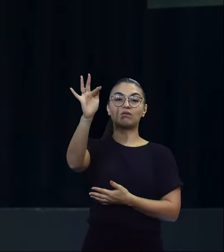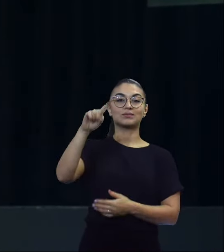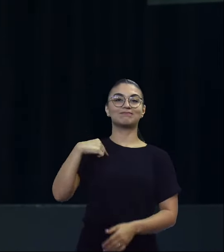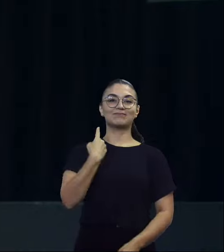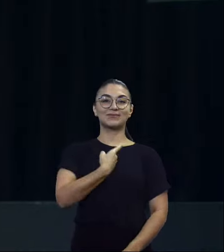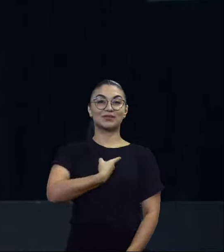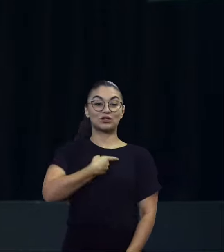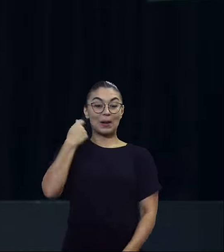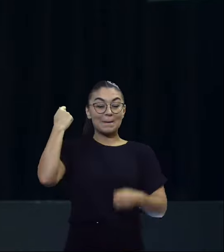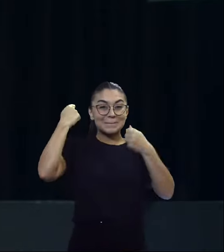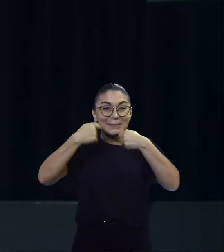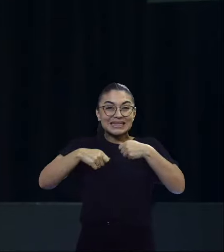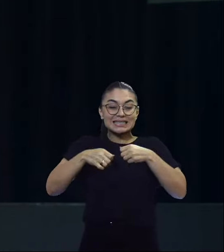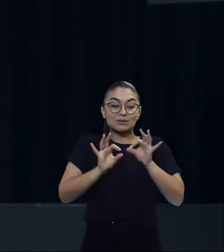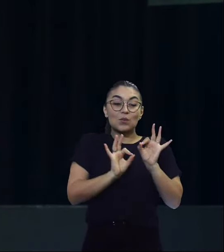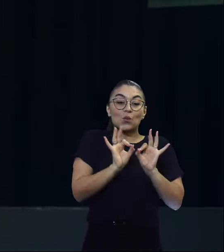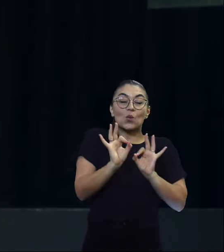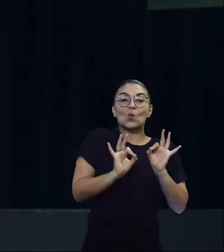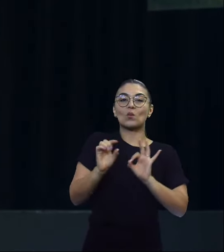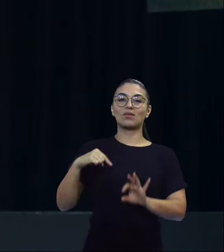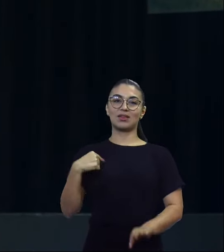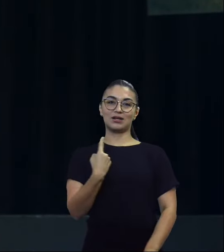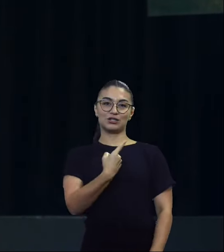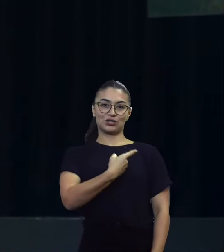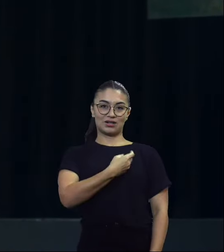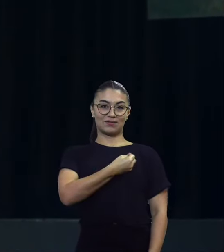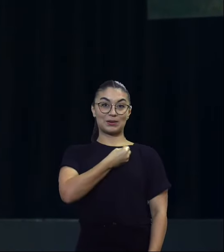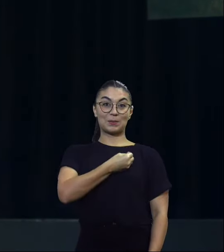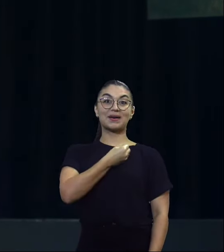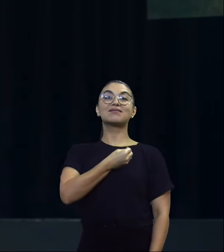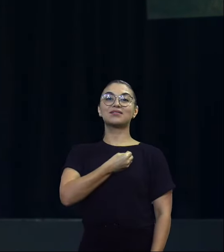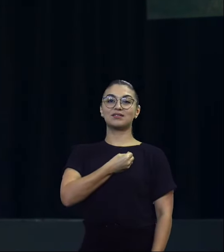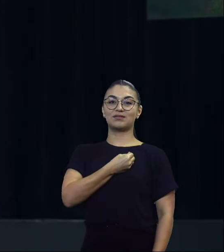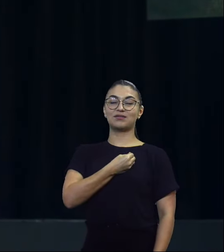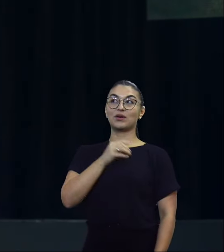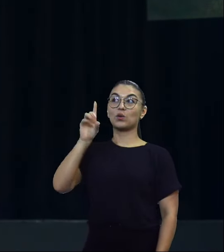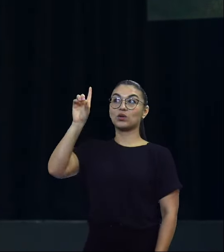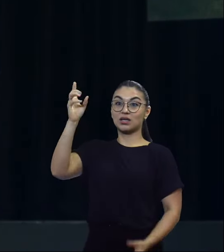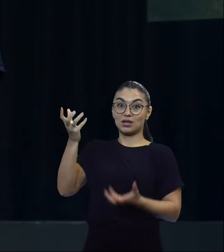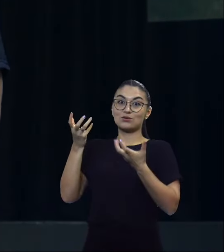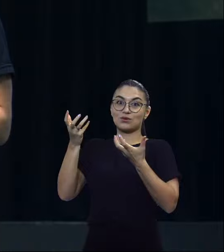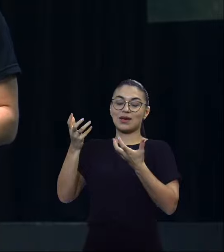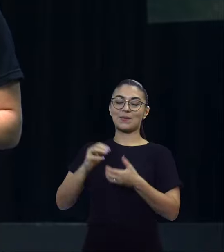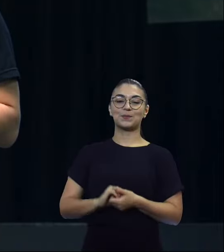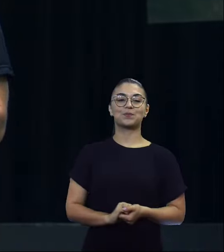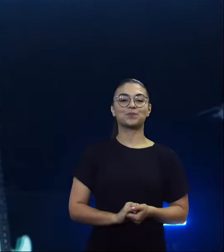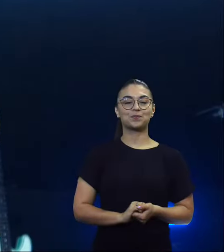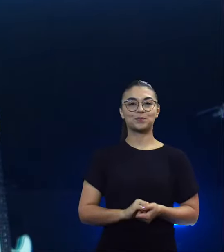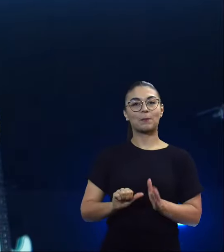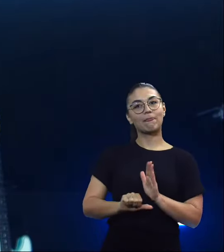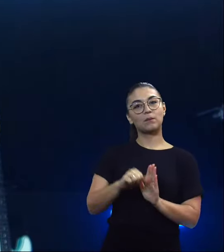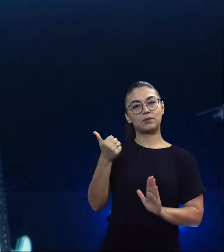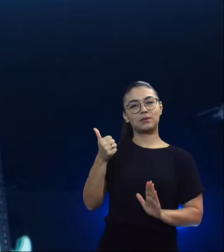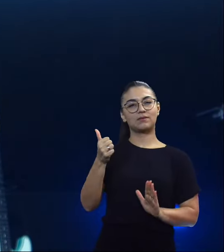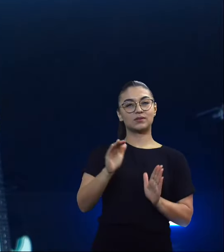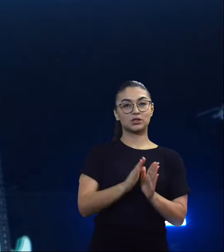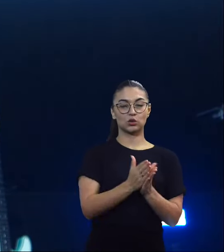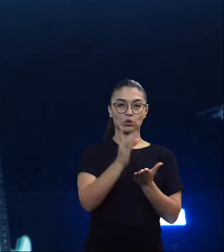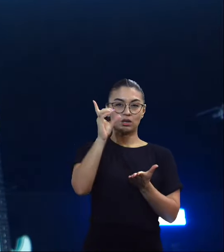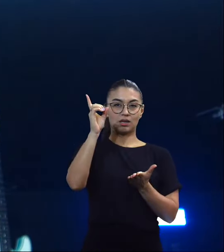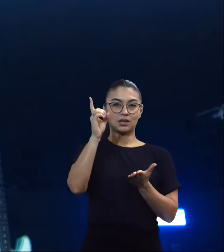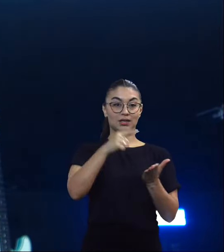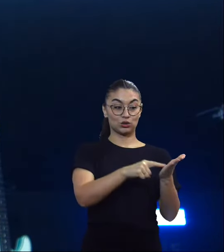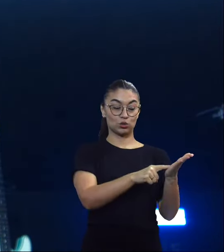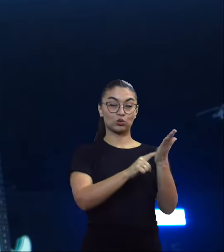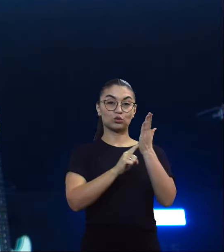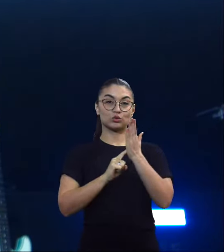alguns ajustes para viver aquilo que Ele está revelando para nós. O primeiro ajuste que o texto nos revela é que os